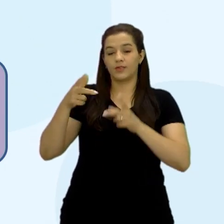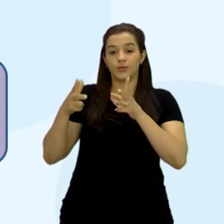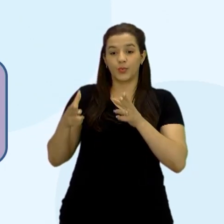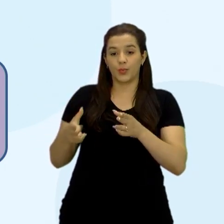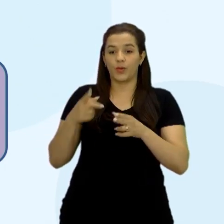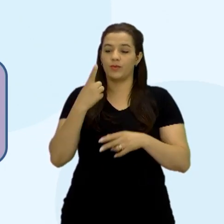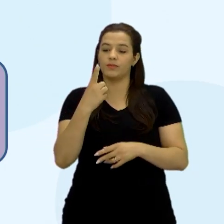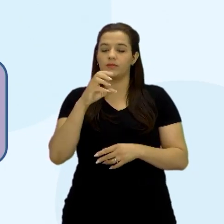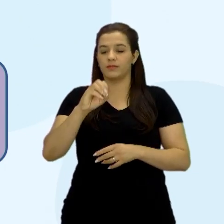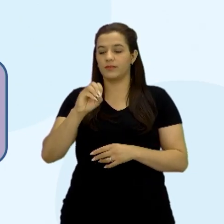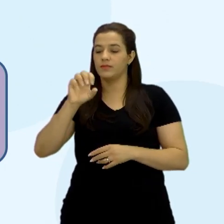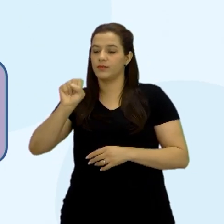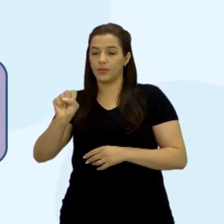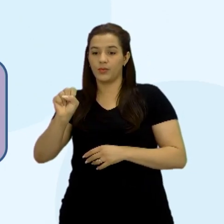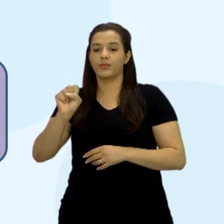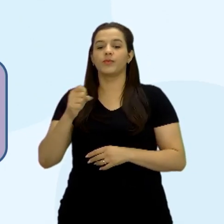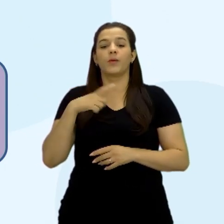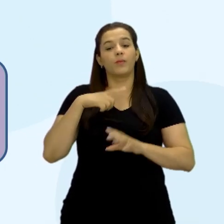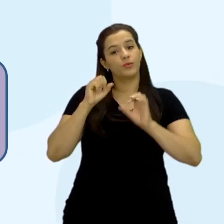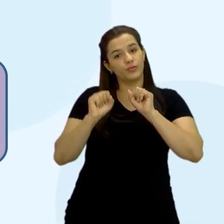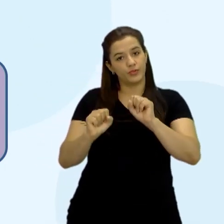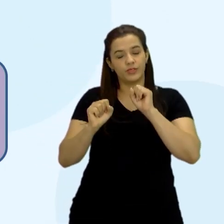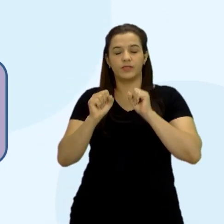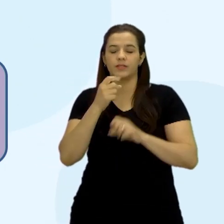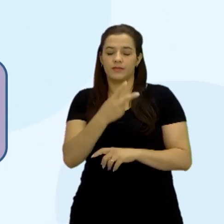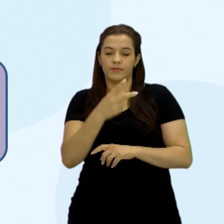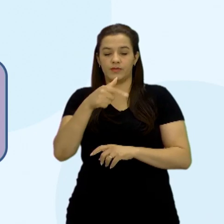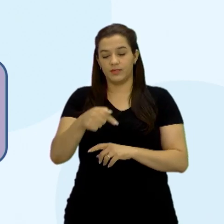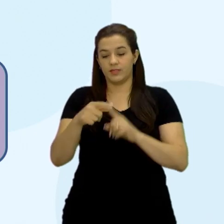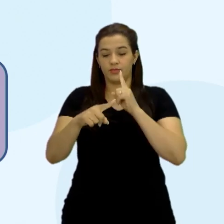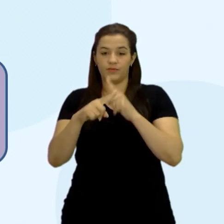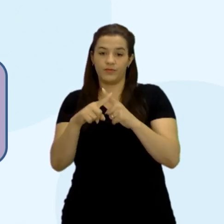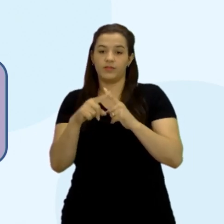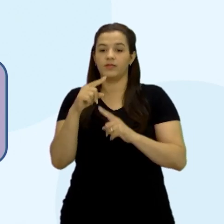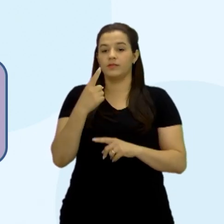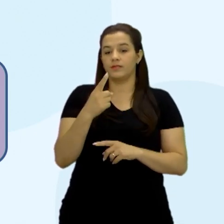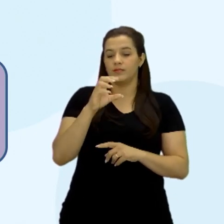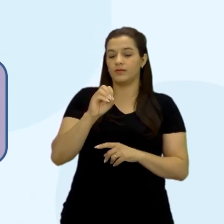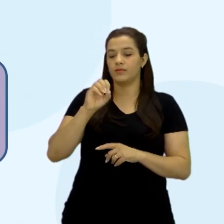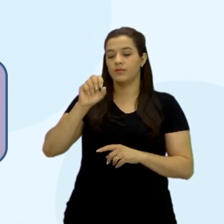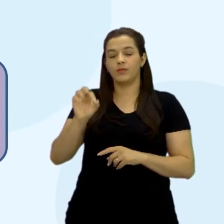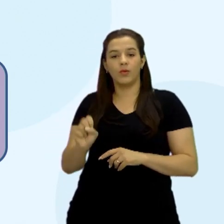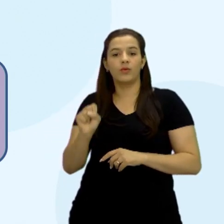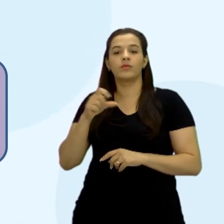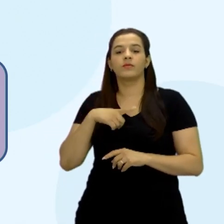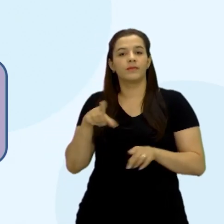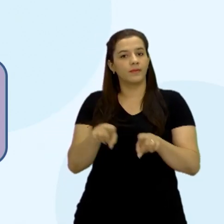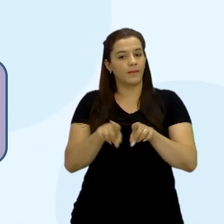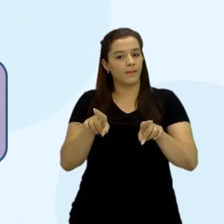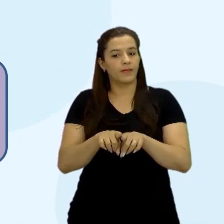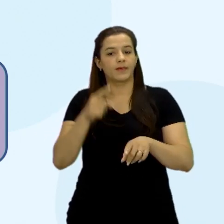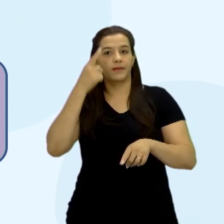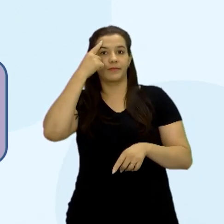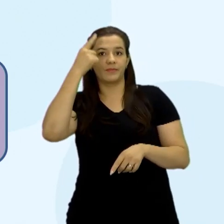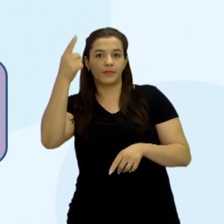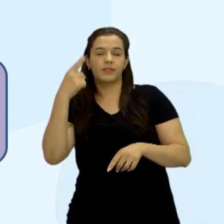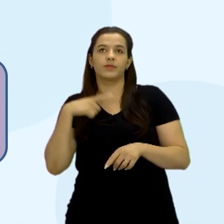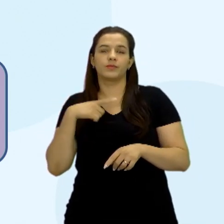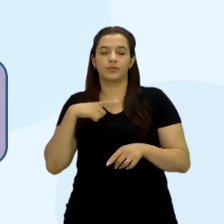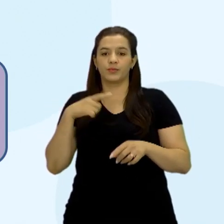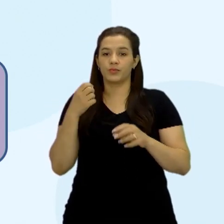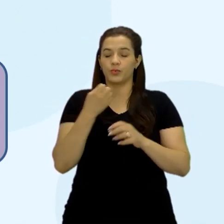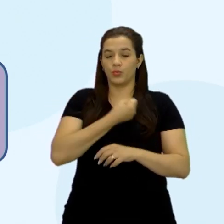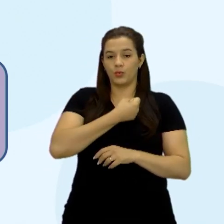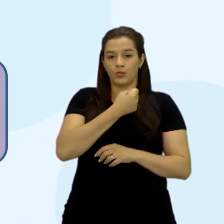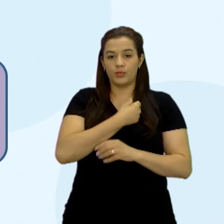tá? Podia ser 27 vezes N também, tá? Não muda. Eu só deixei na mesma ordenzinha, porque tá. A gente sempre pensa o número de baixo vezes o de cima, então para não